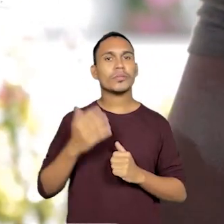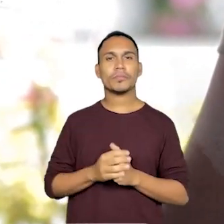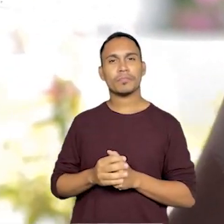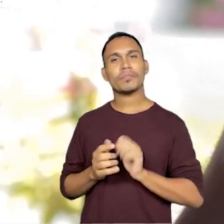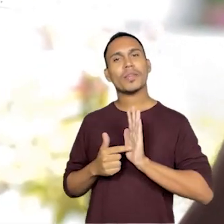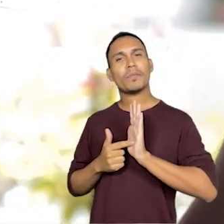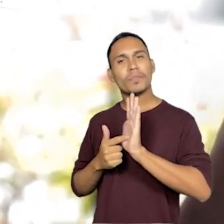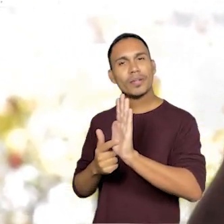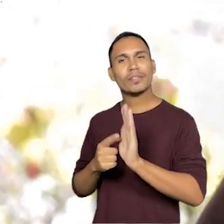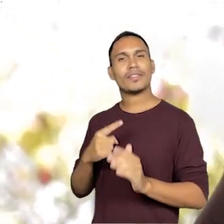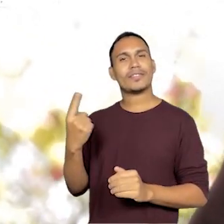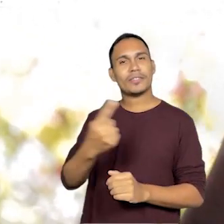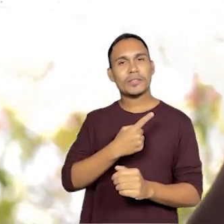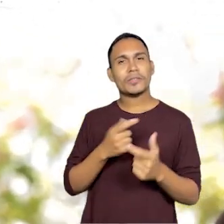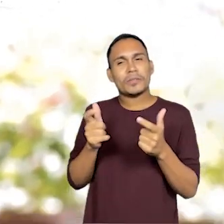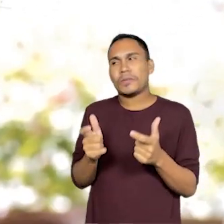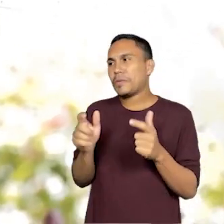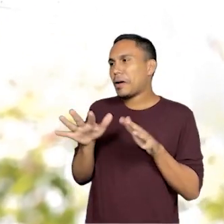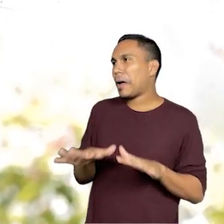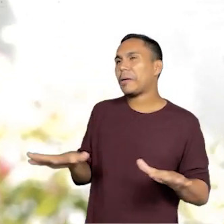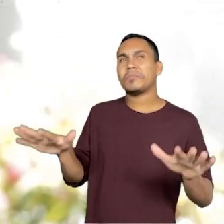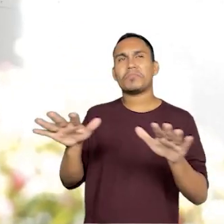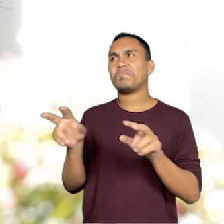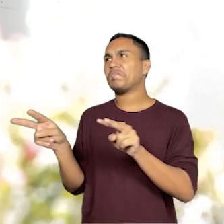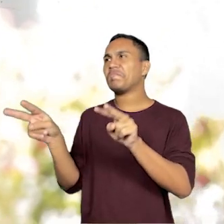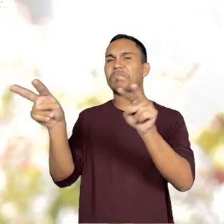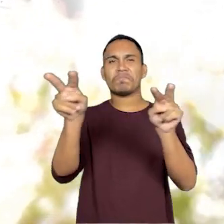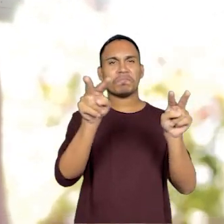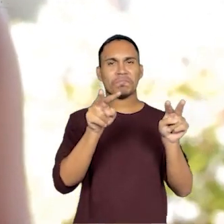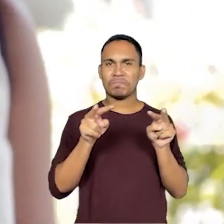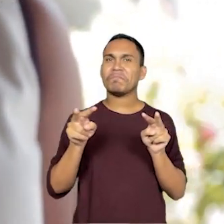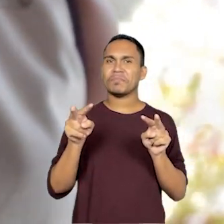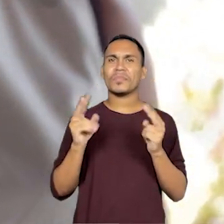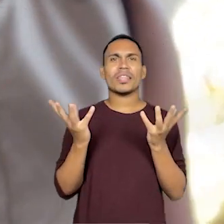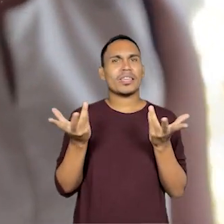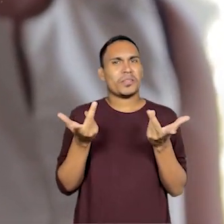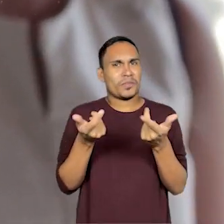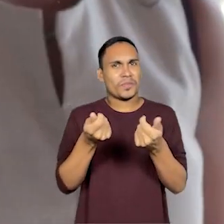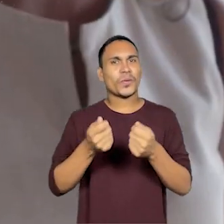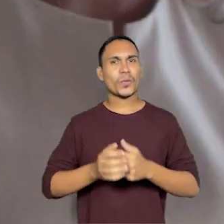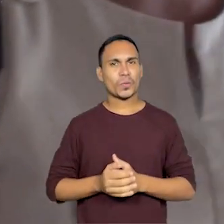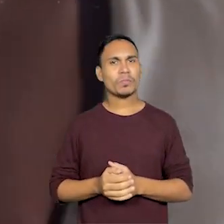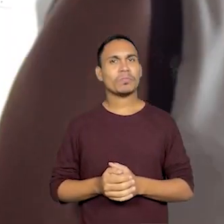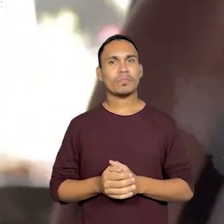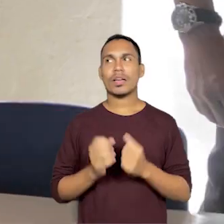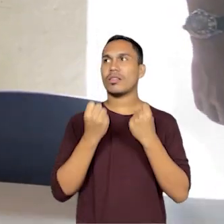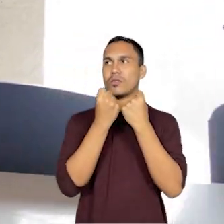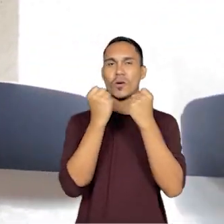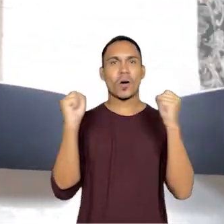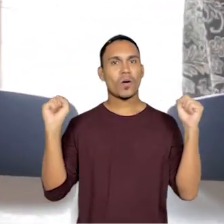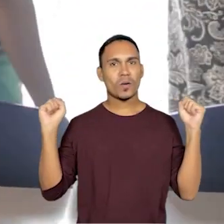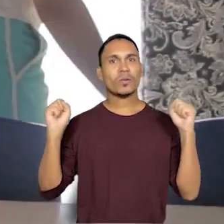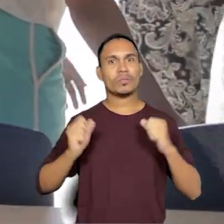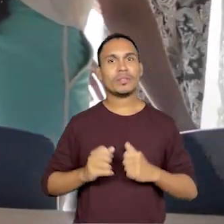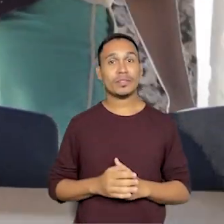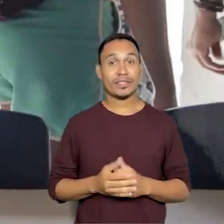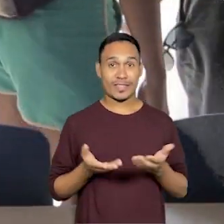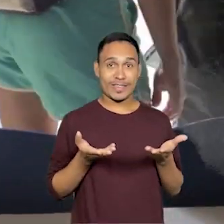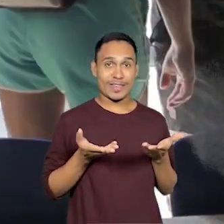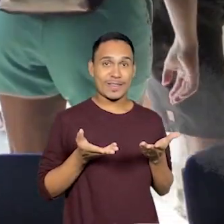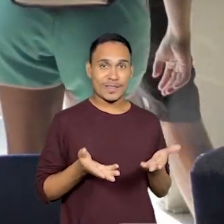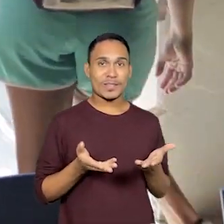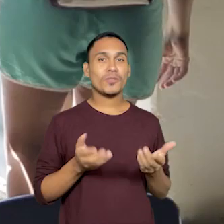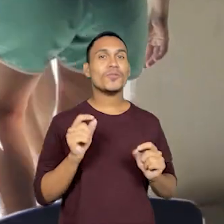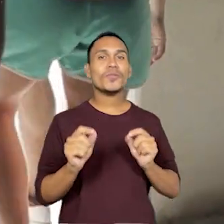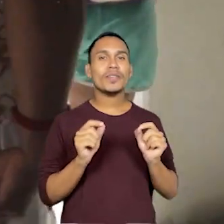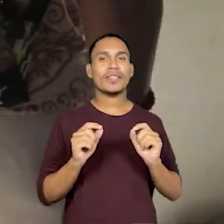aí pra gente desse lugar. Integra Dança Libras. Ah, aparentemente é incrível. Pronto. Enorme. No ateliê é uma grande